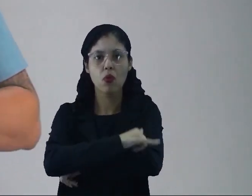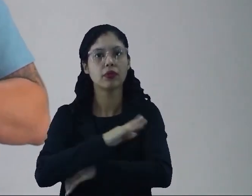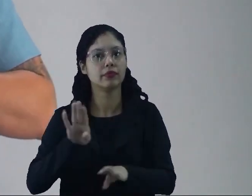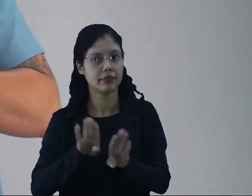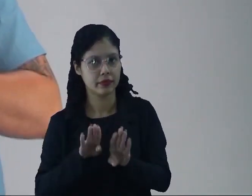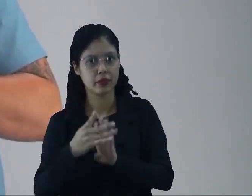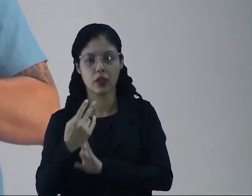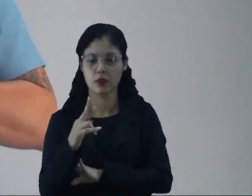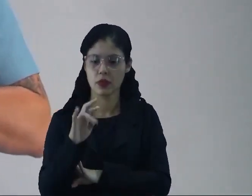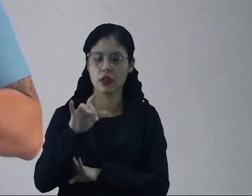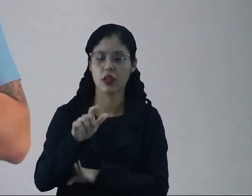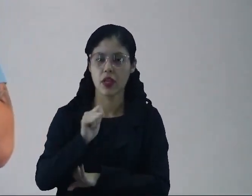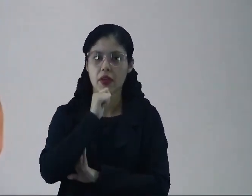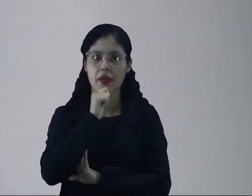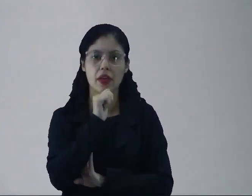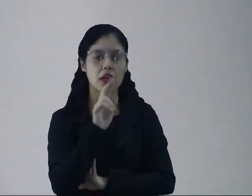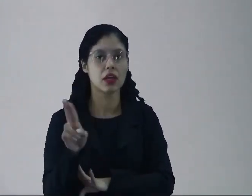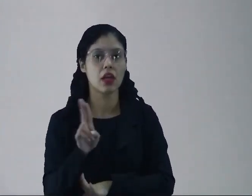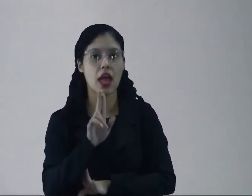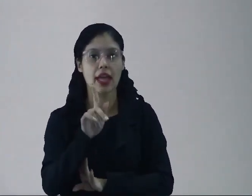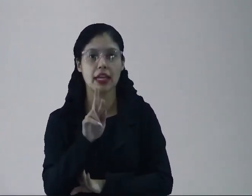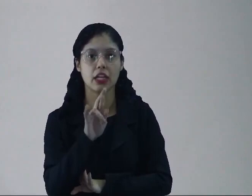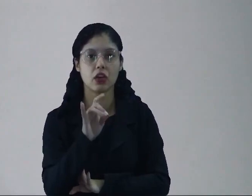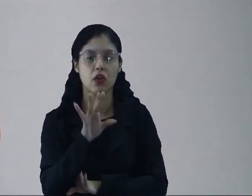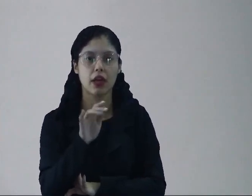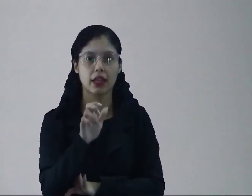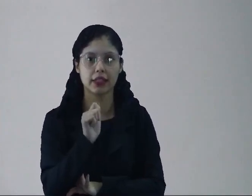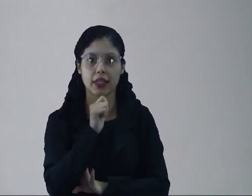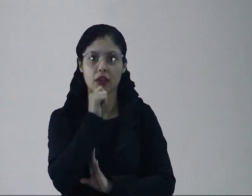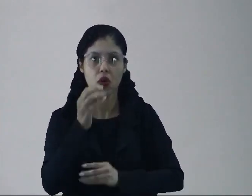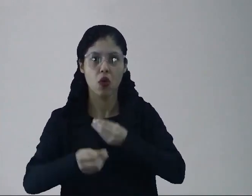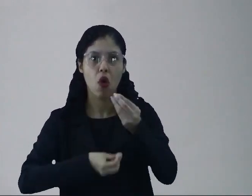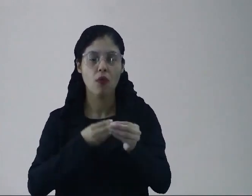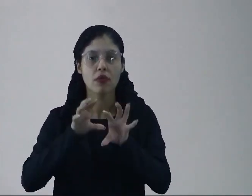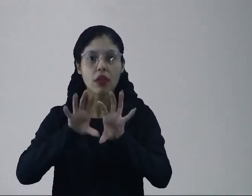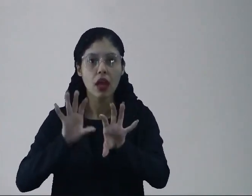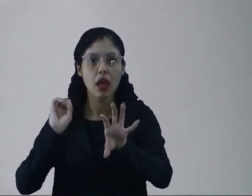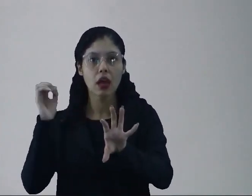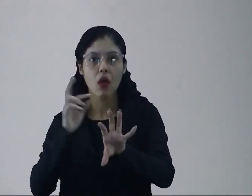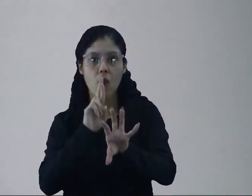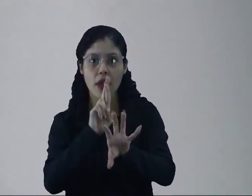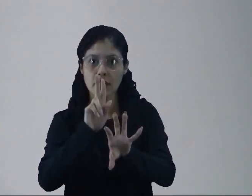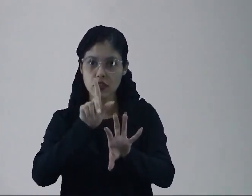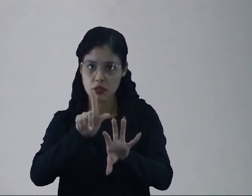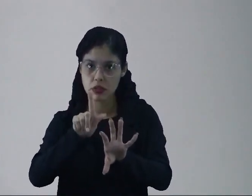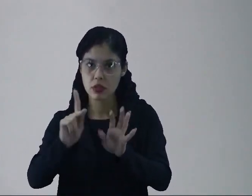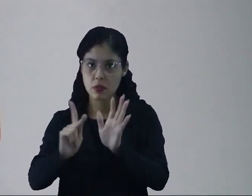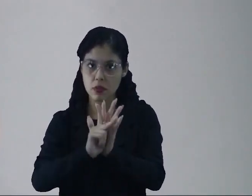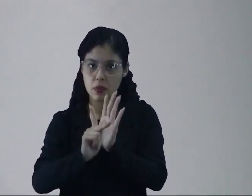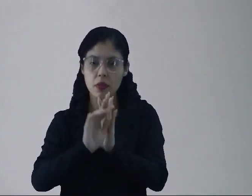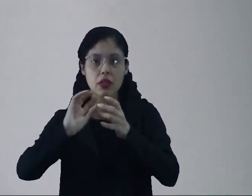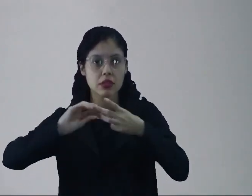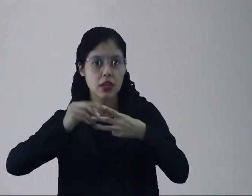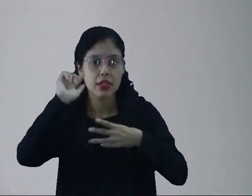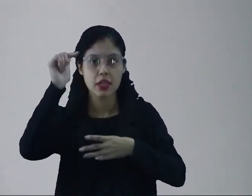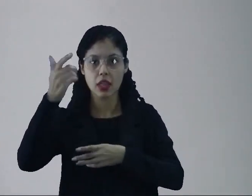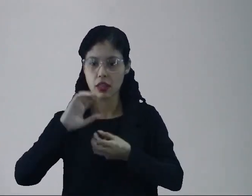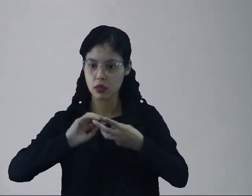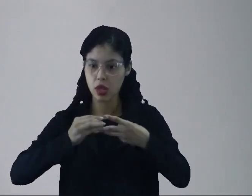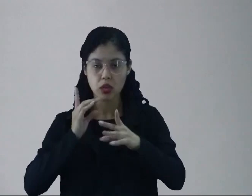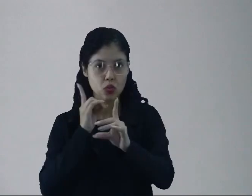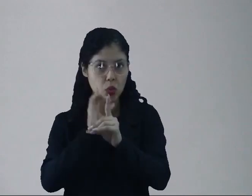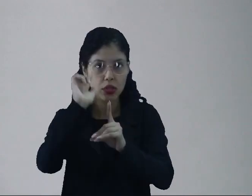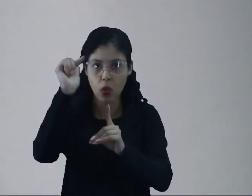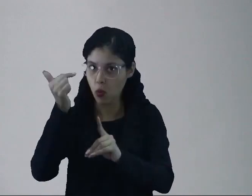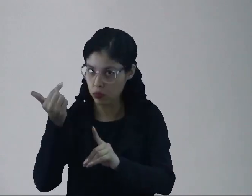proteínas que vai gerar um chamado glicocálex. É como se fosse o RG da célula. Se aquela célula